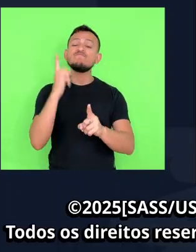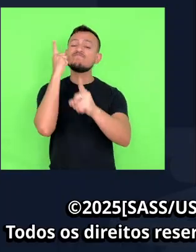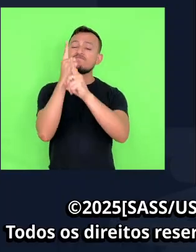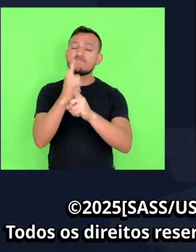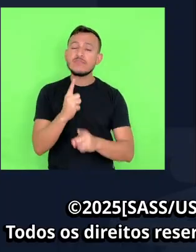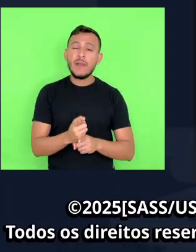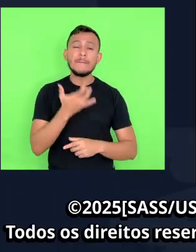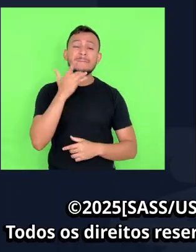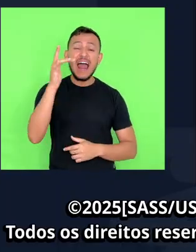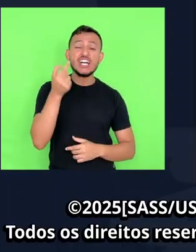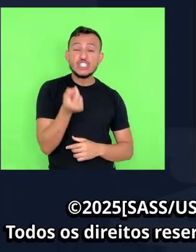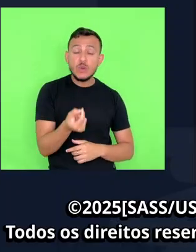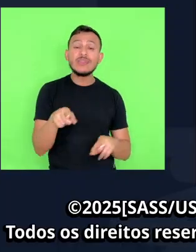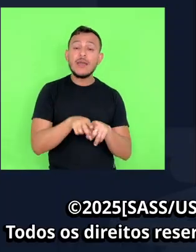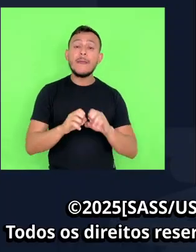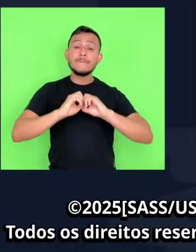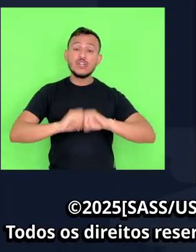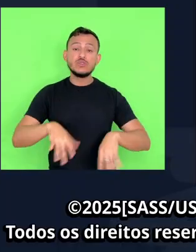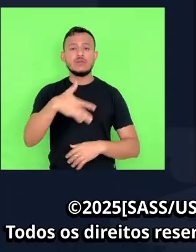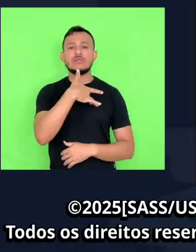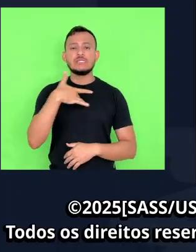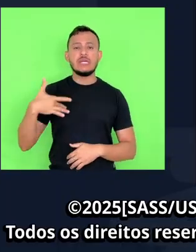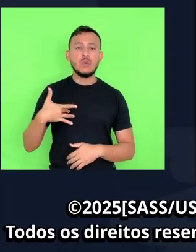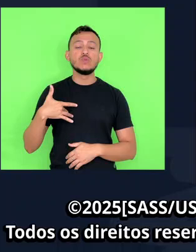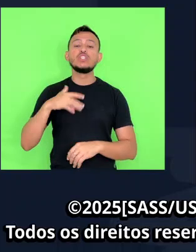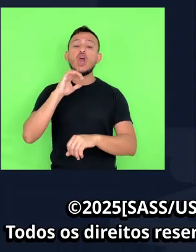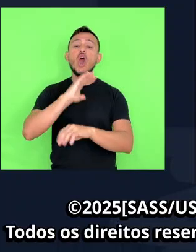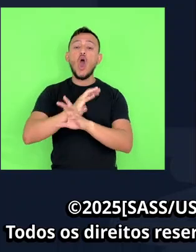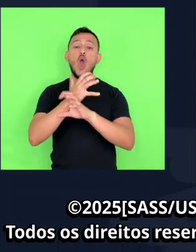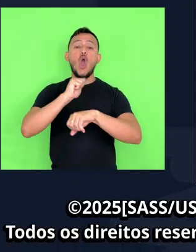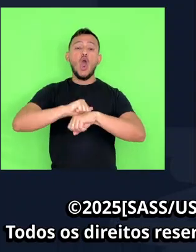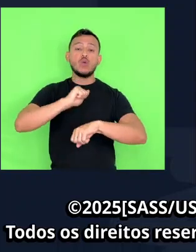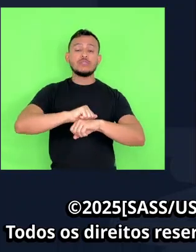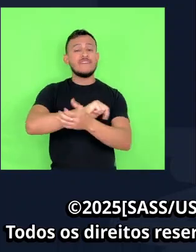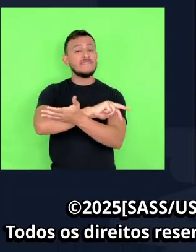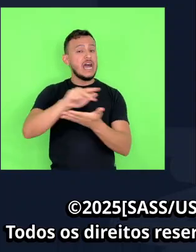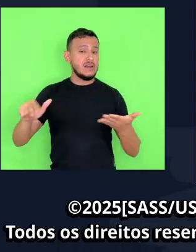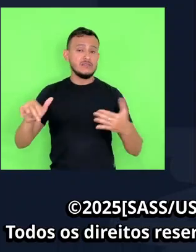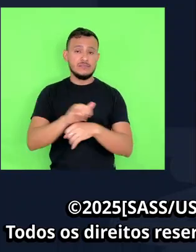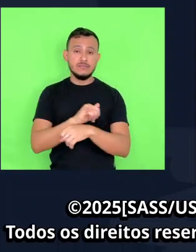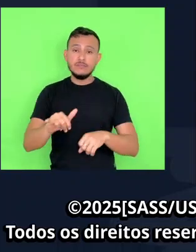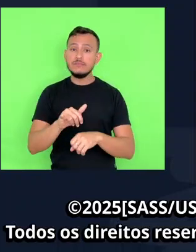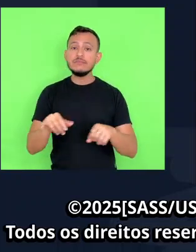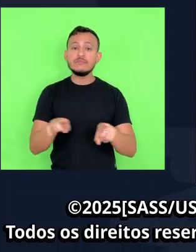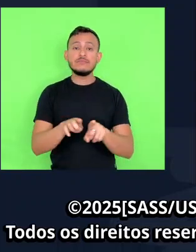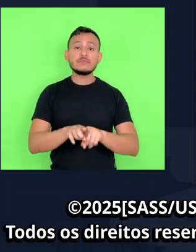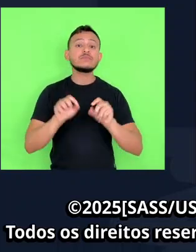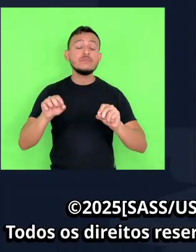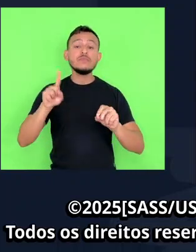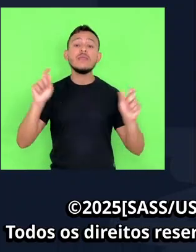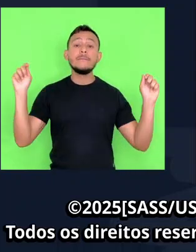constatou que o microplástico também tem prejudicado a saúde óssea de diferentes formas. Uma dessas formas